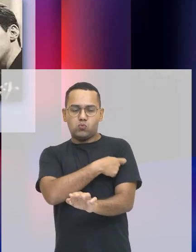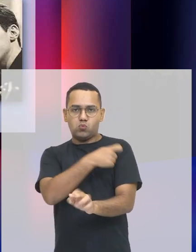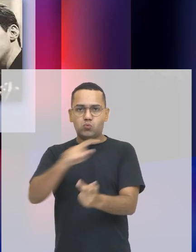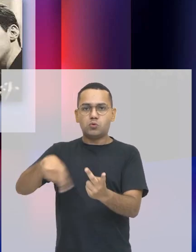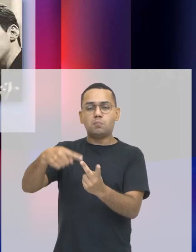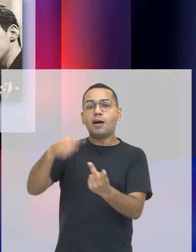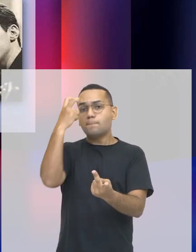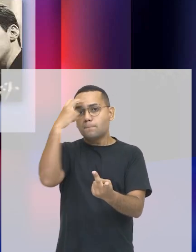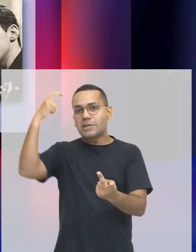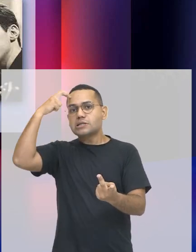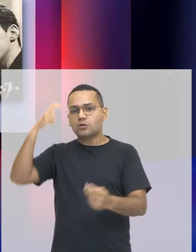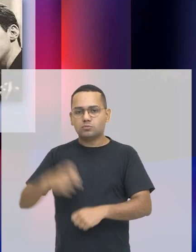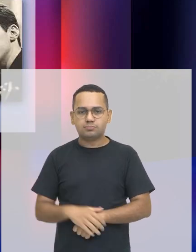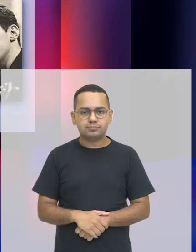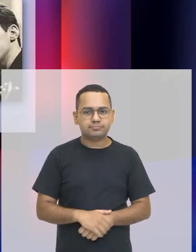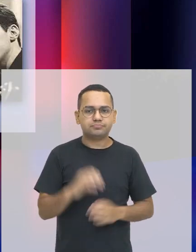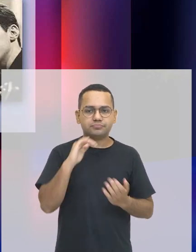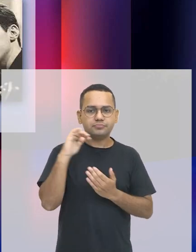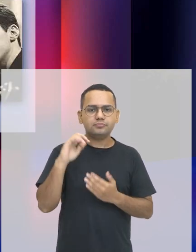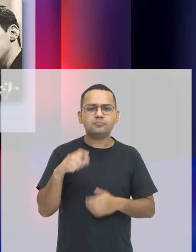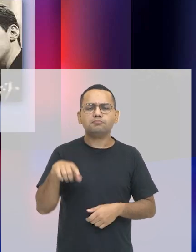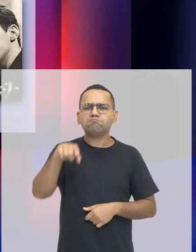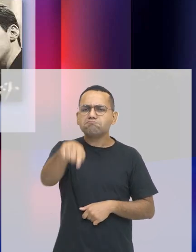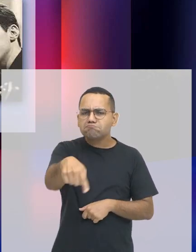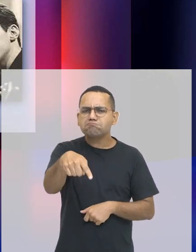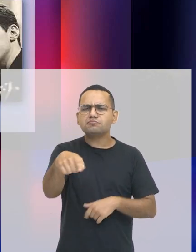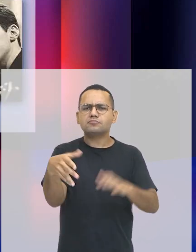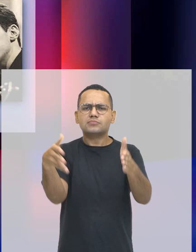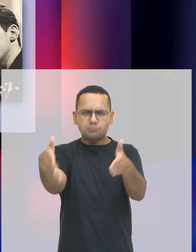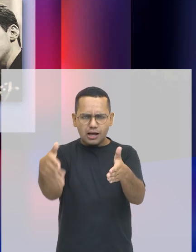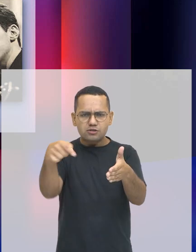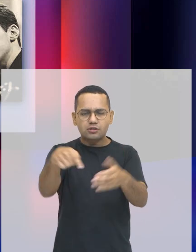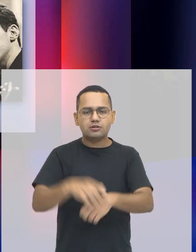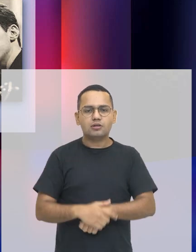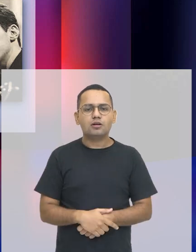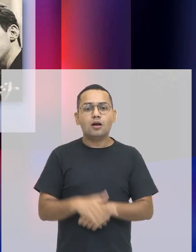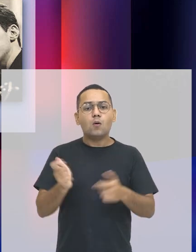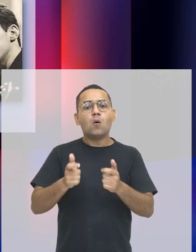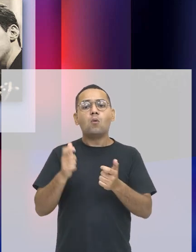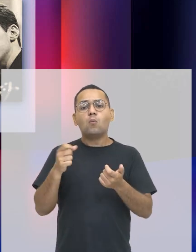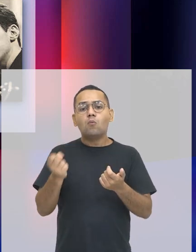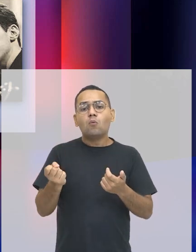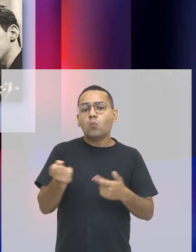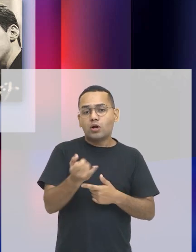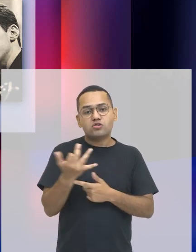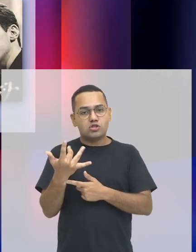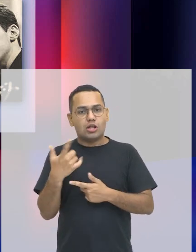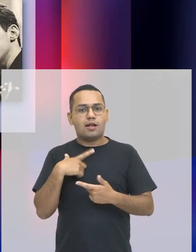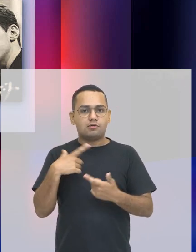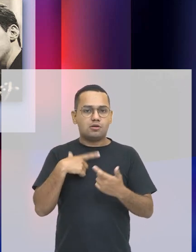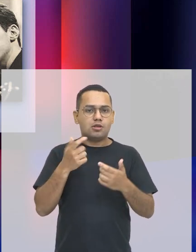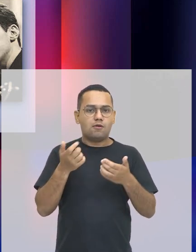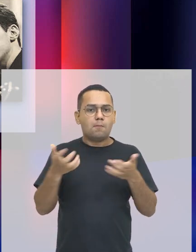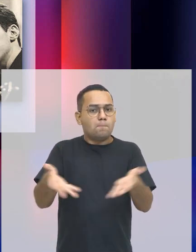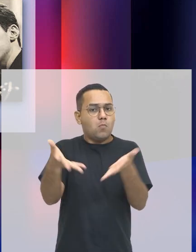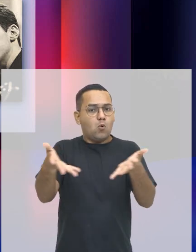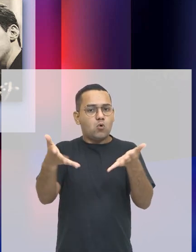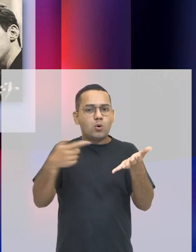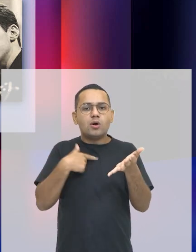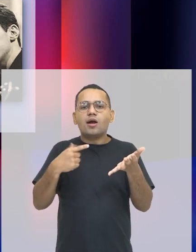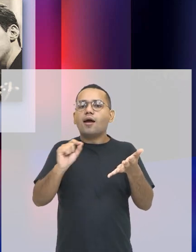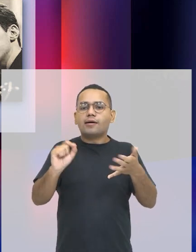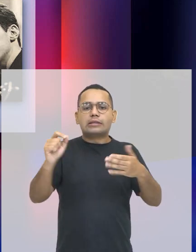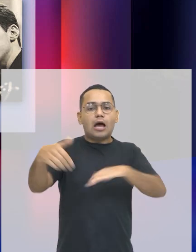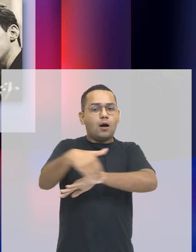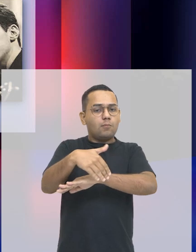os maiores impulsionadores desse novo ritmo foram os festivais de música, que faziam grande sucesso